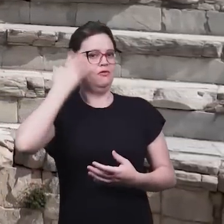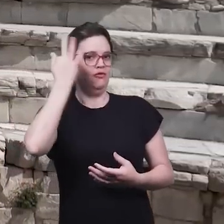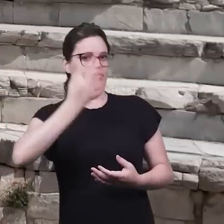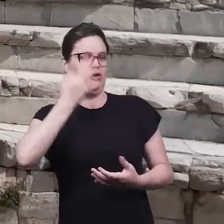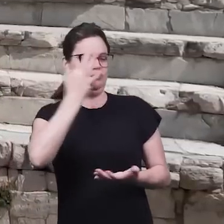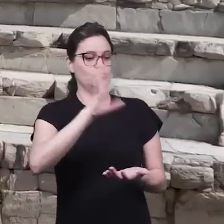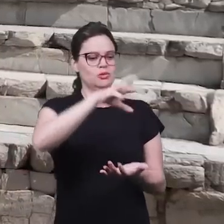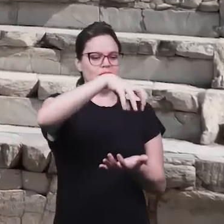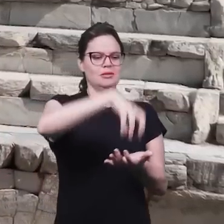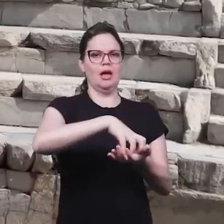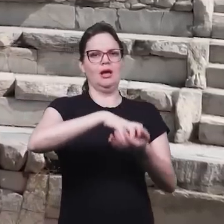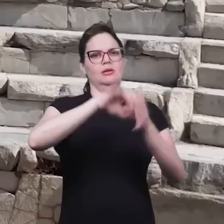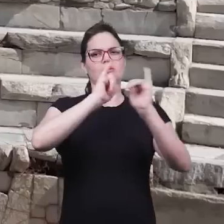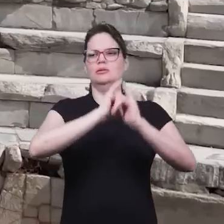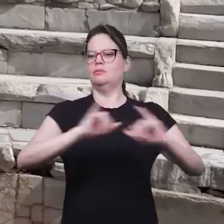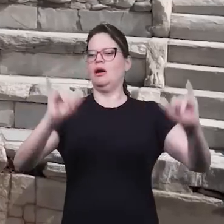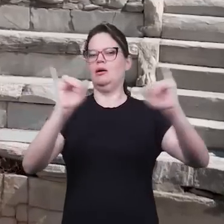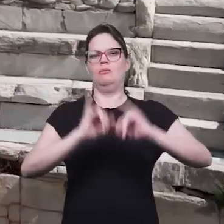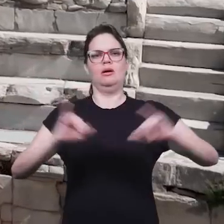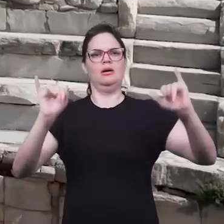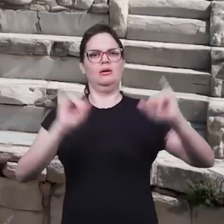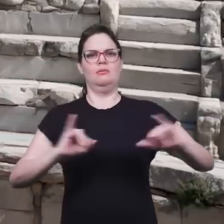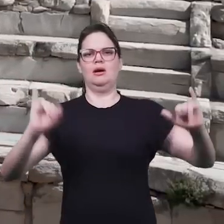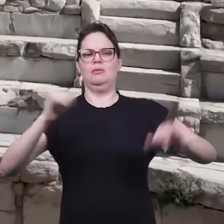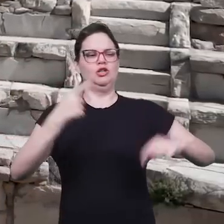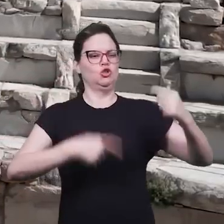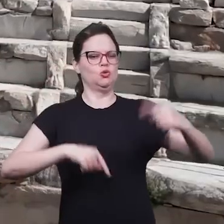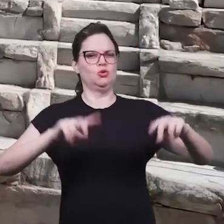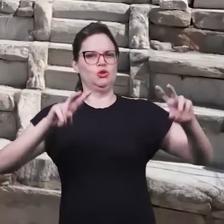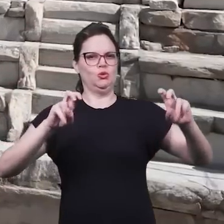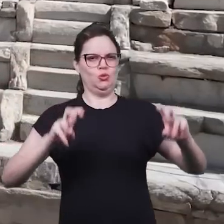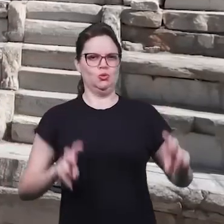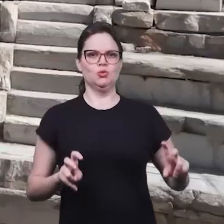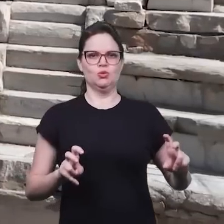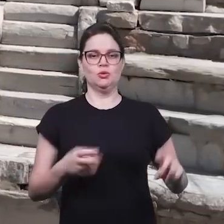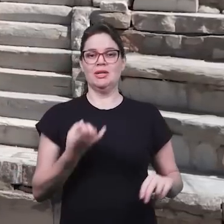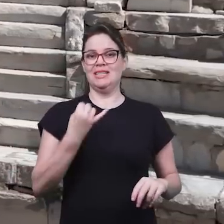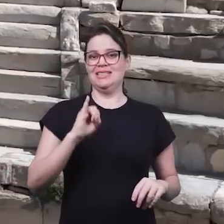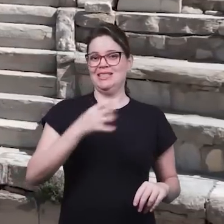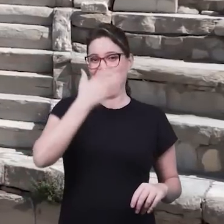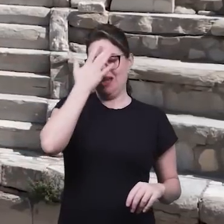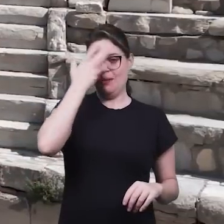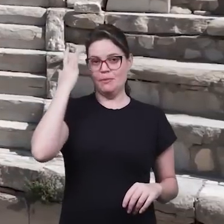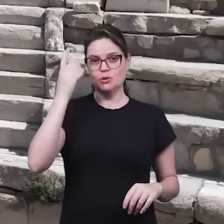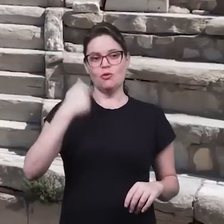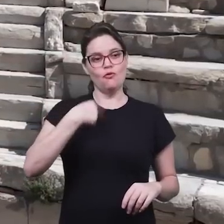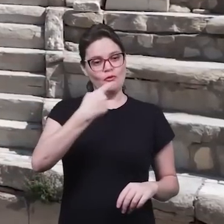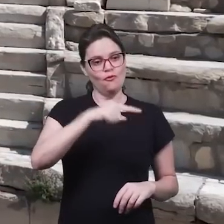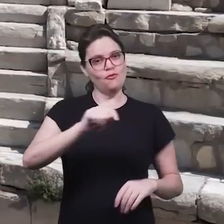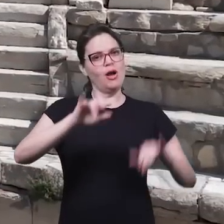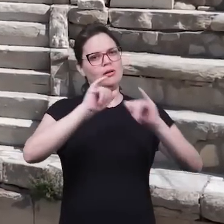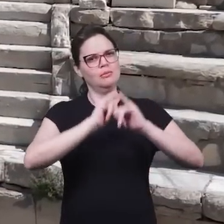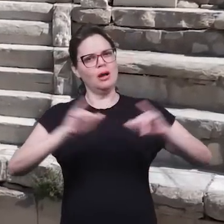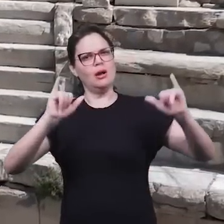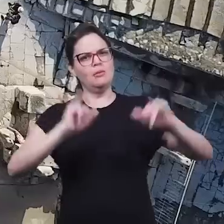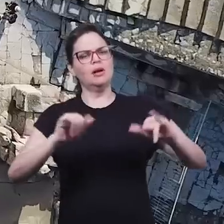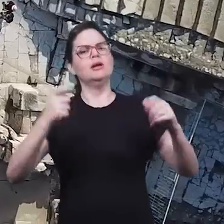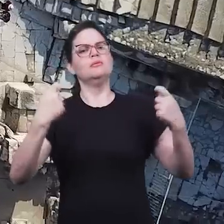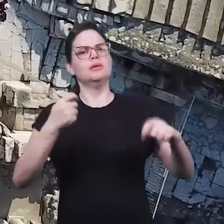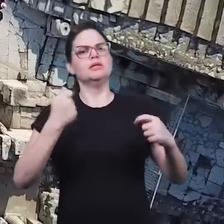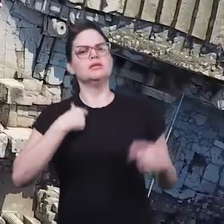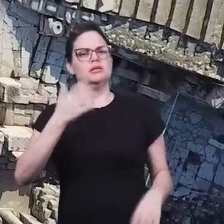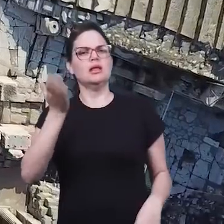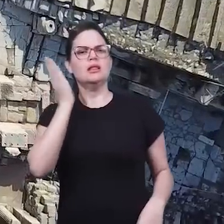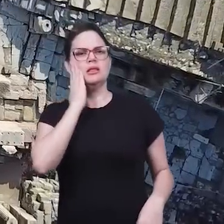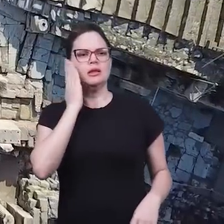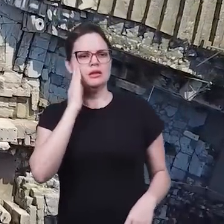filósofos discutiam seus assuntos, e era um lugar, inclusive, que quem ia ali levar suas ideias tinha que saber que ele estaria sujeito